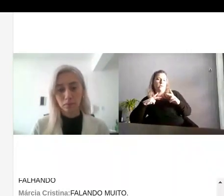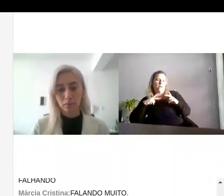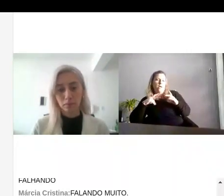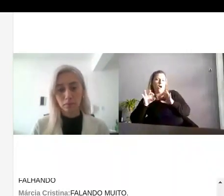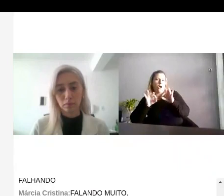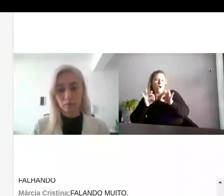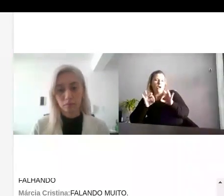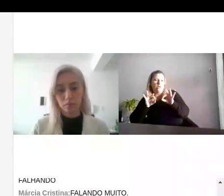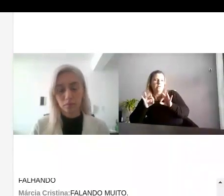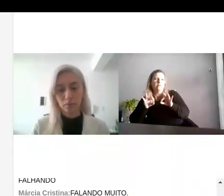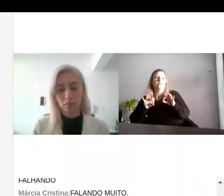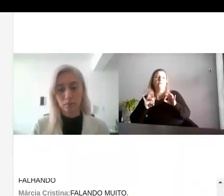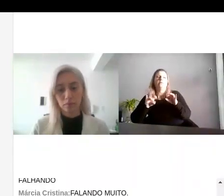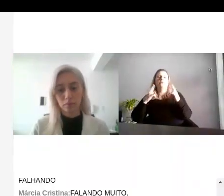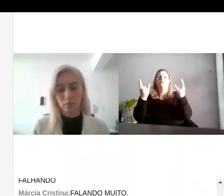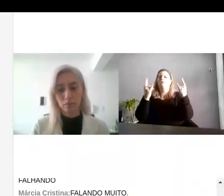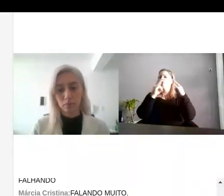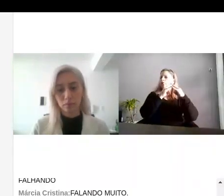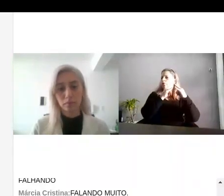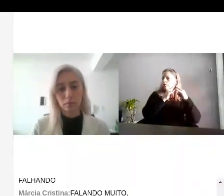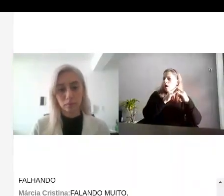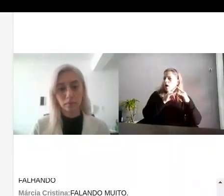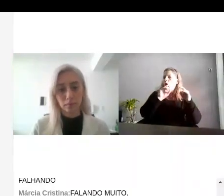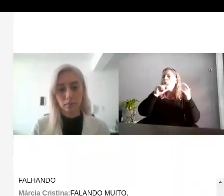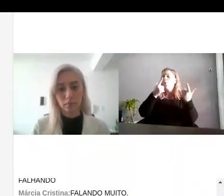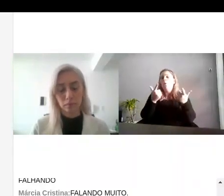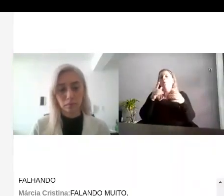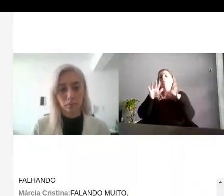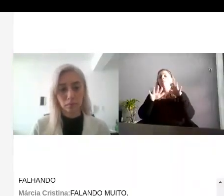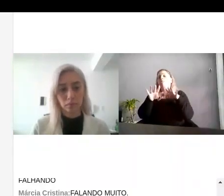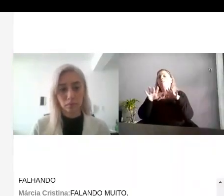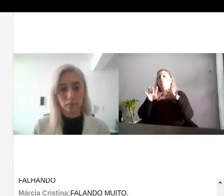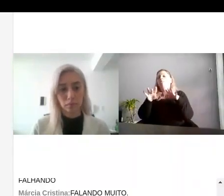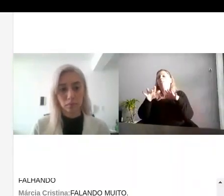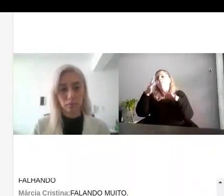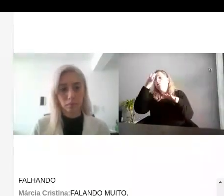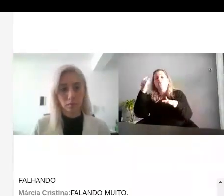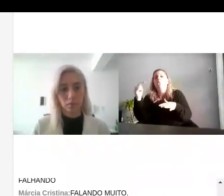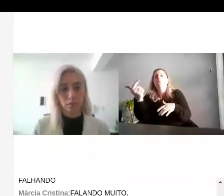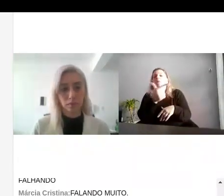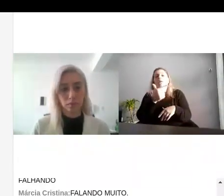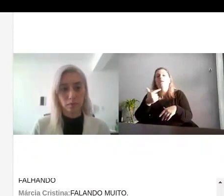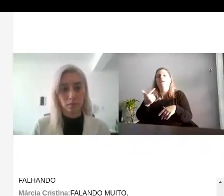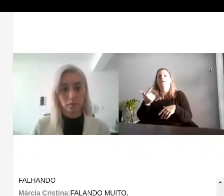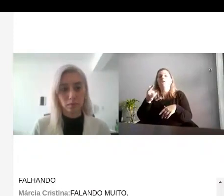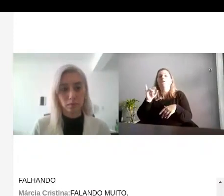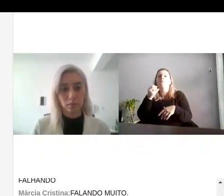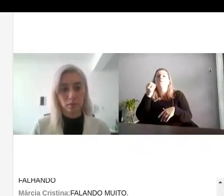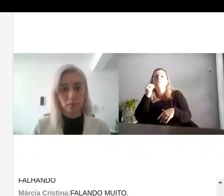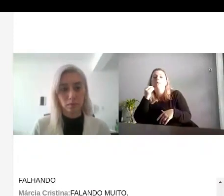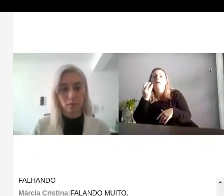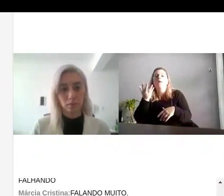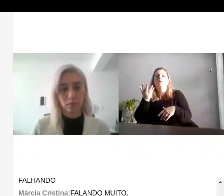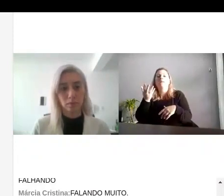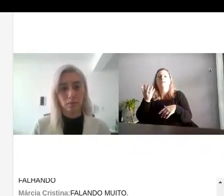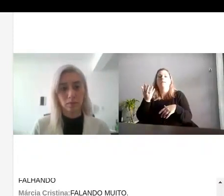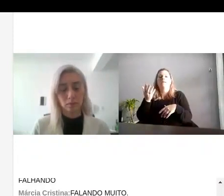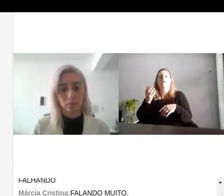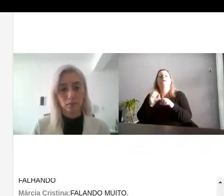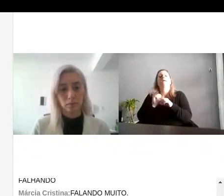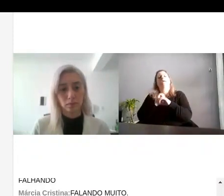de cada instituição e das oportunidades que também aparecem. É claro que eu acho que precisa ter um incremento